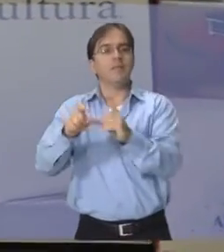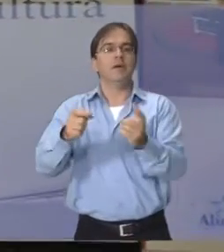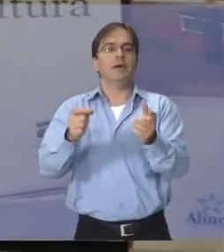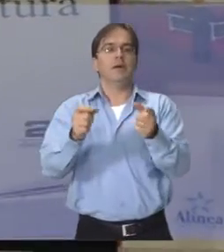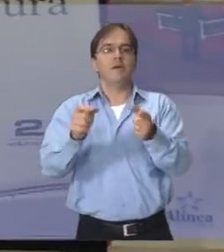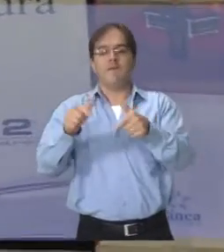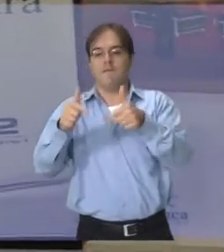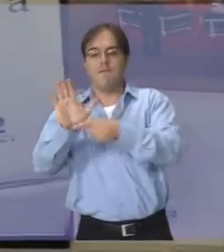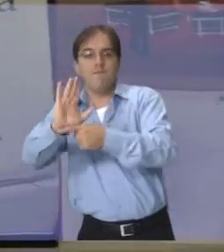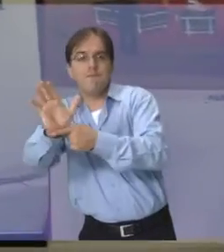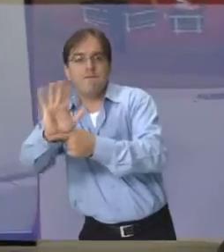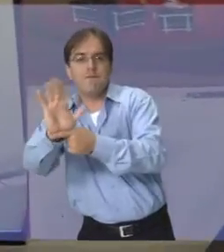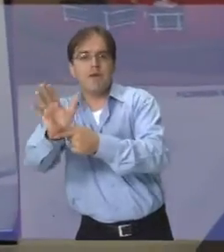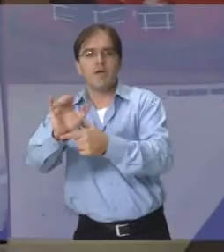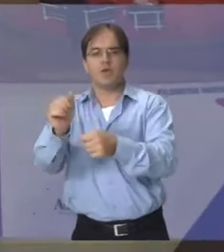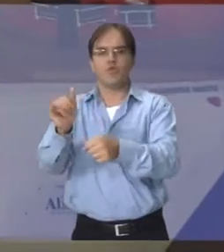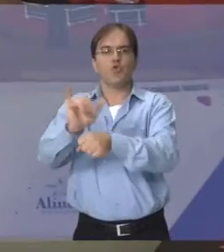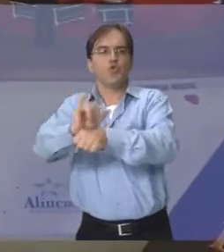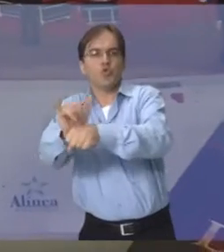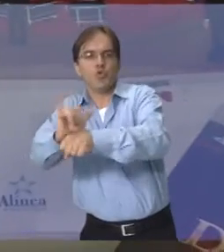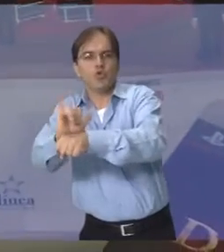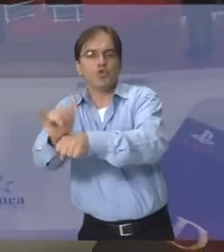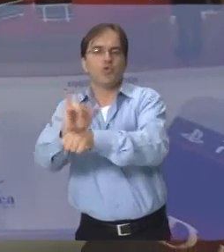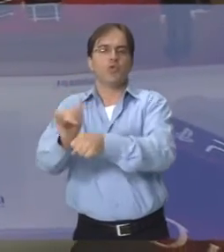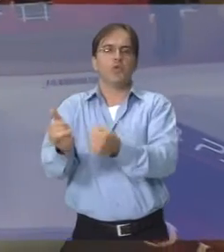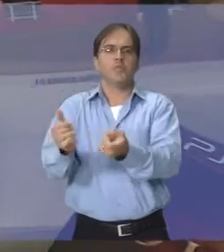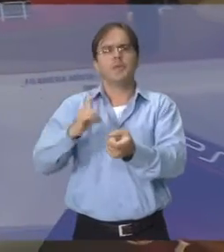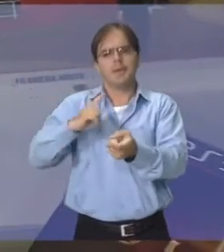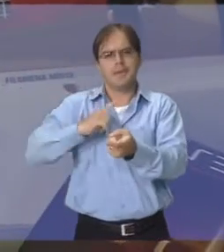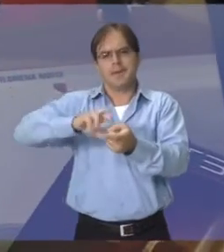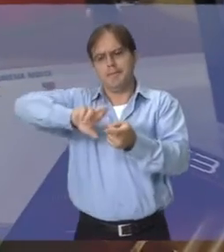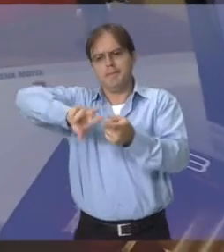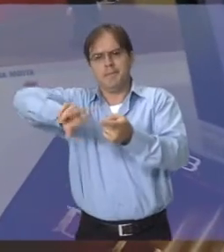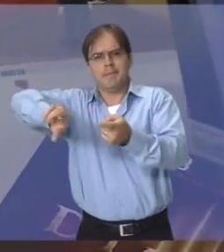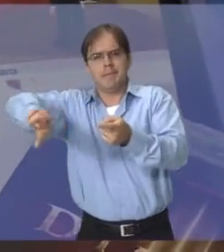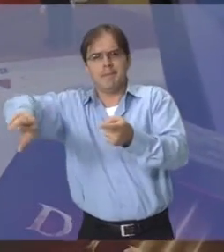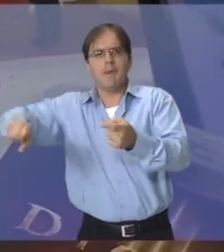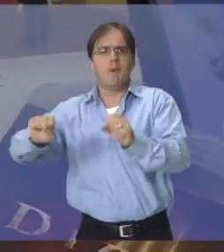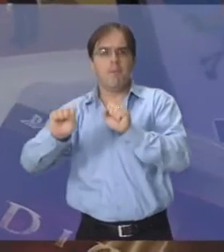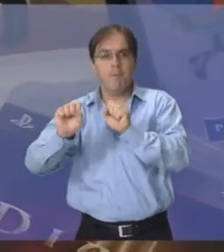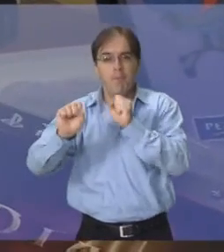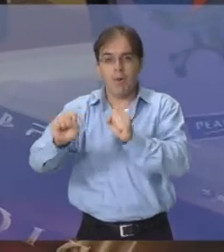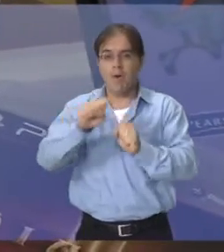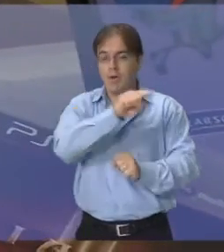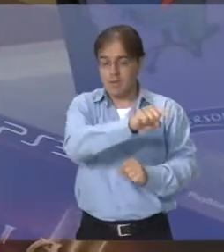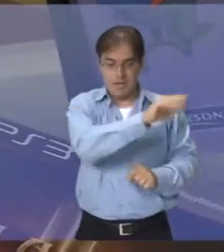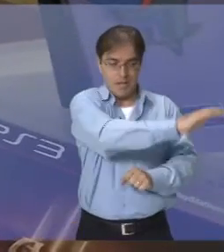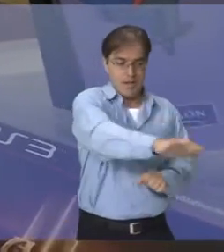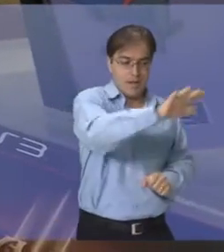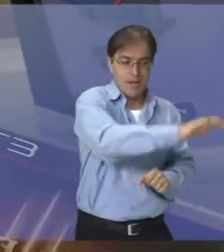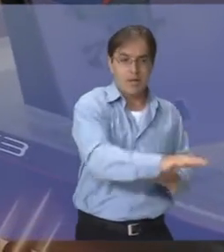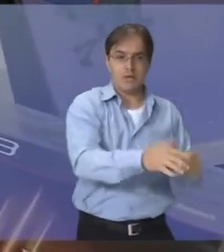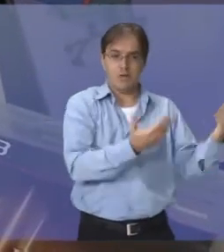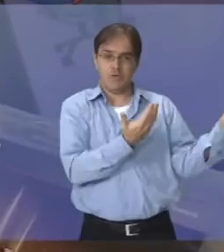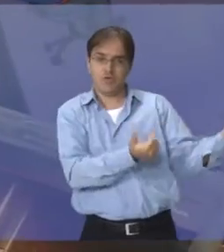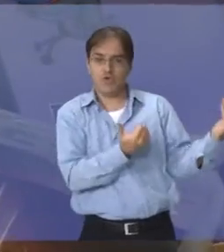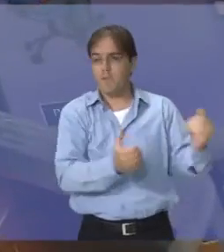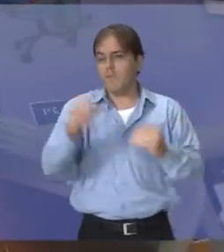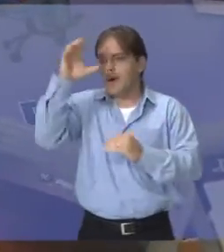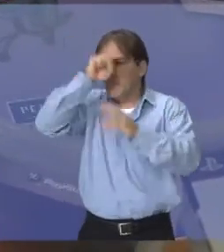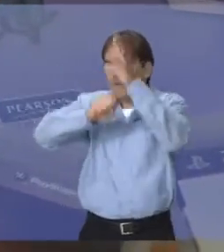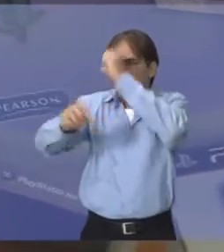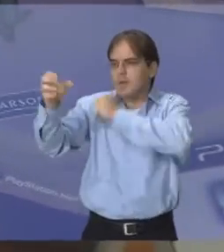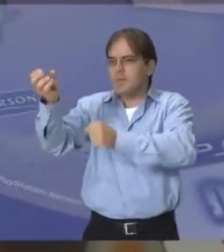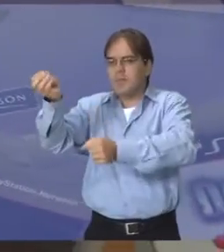exemplo, os vídeos do YouTube, enfim, são vários meios de multimídia onde a cultura desses jogos